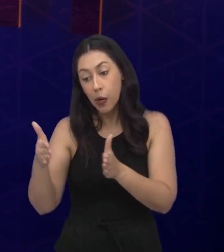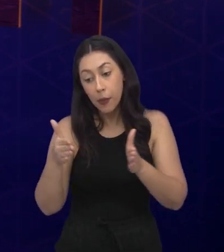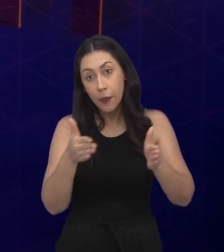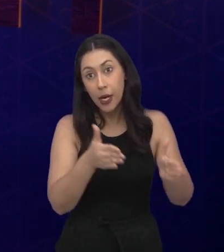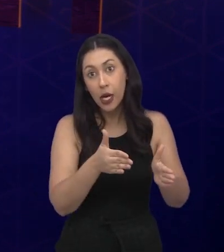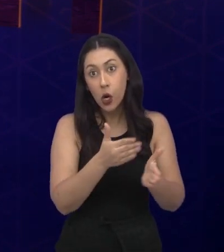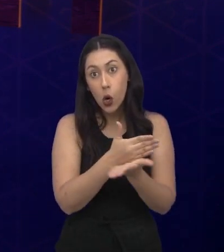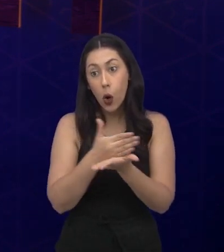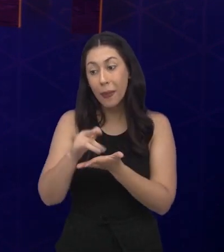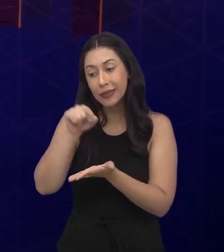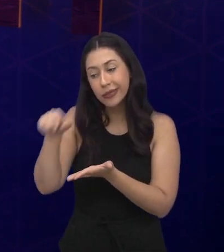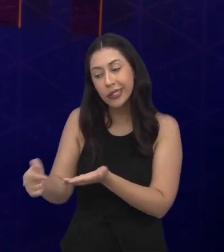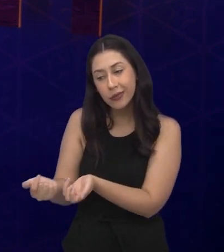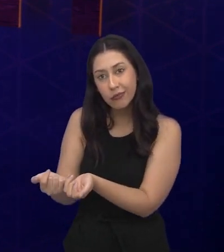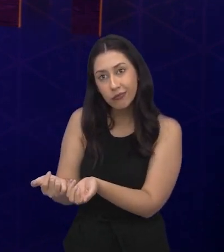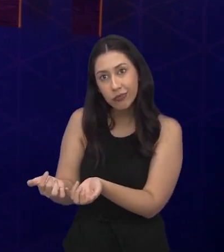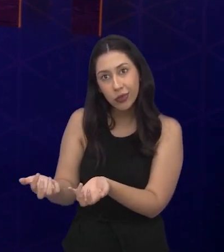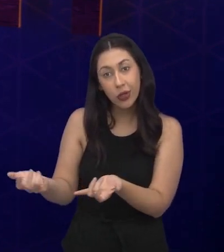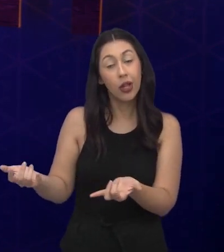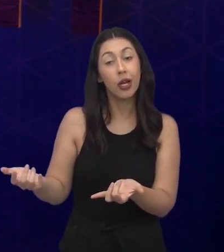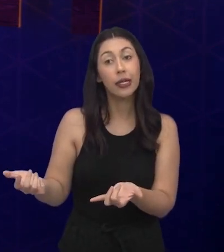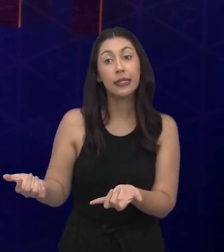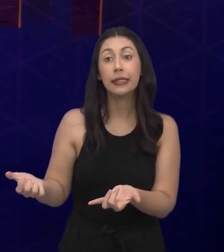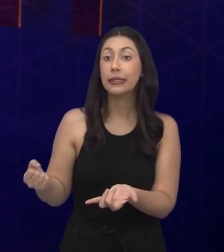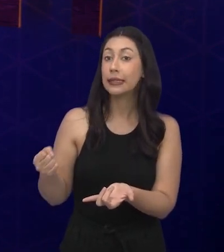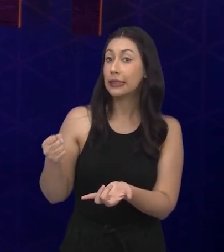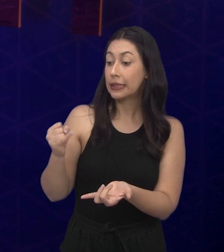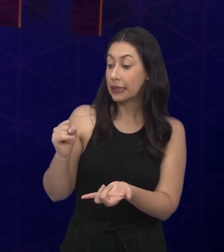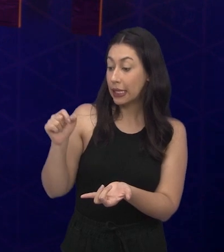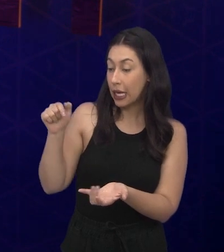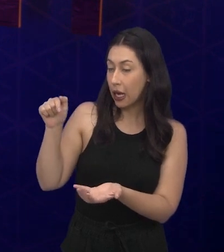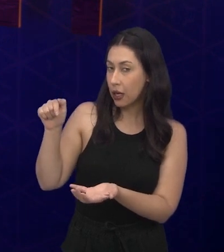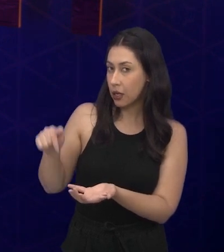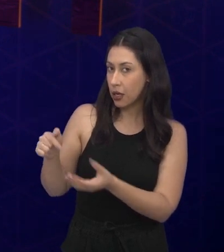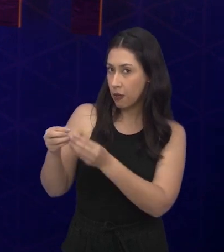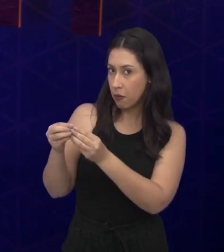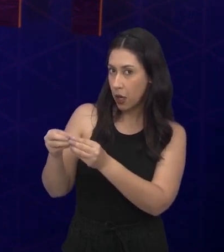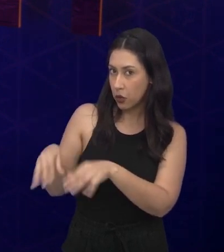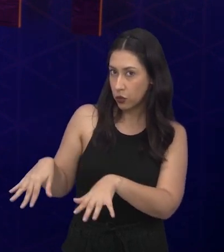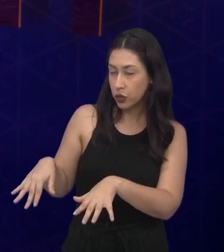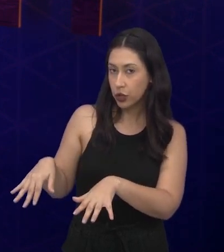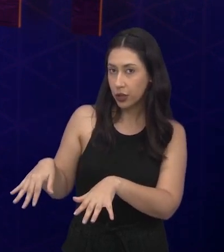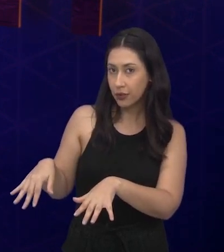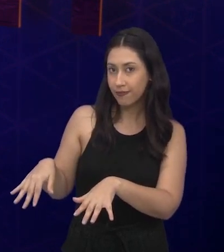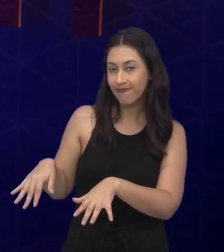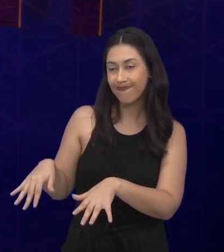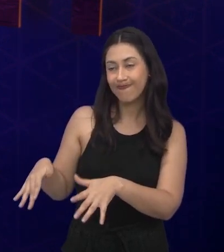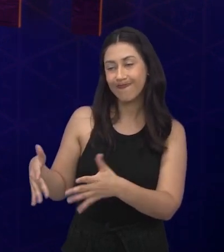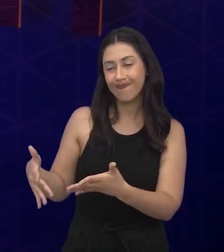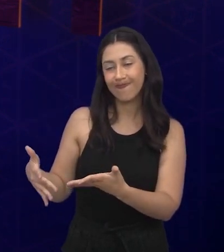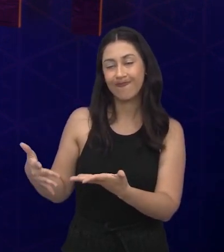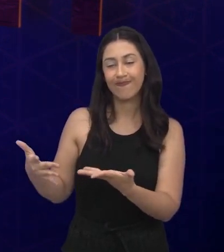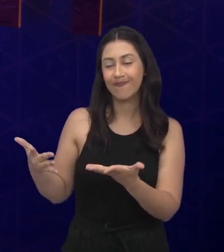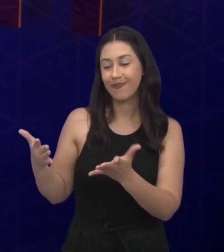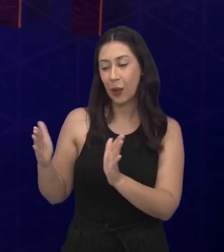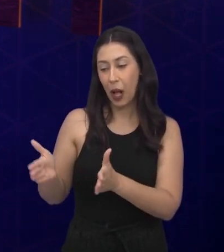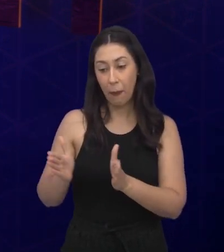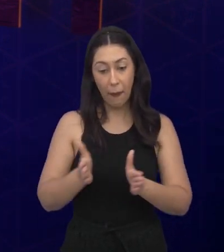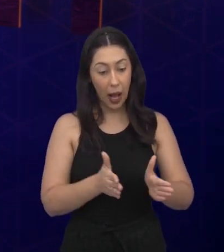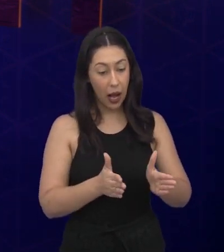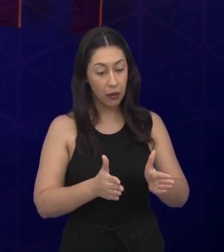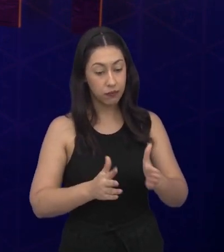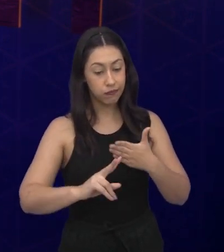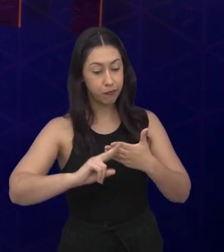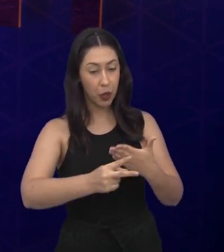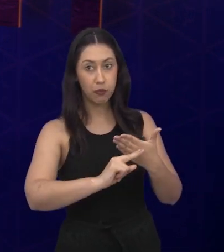que começa no coral, E esses corais de águas quentes, eles são super sensíveis. Então tem